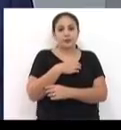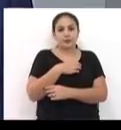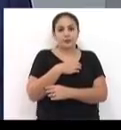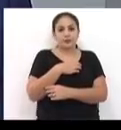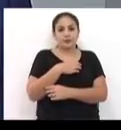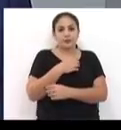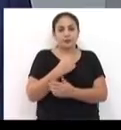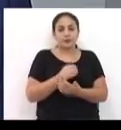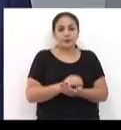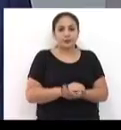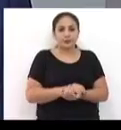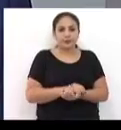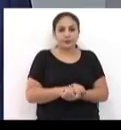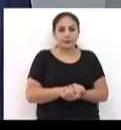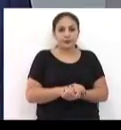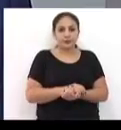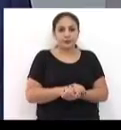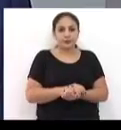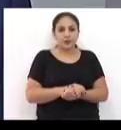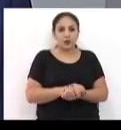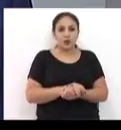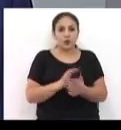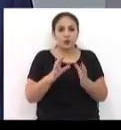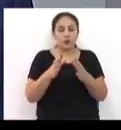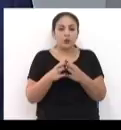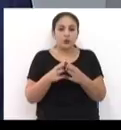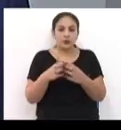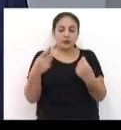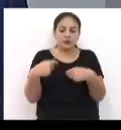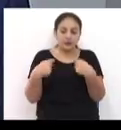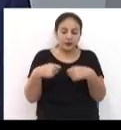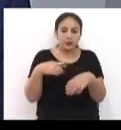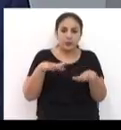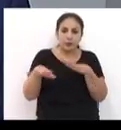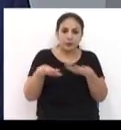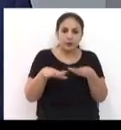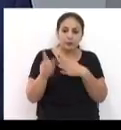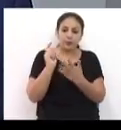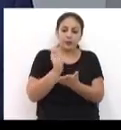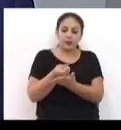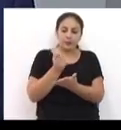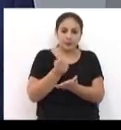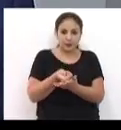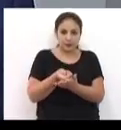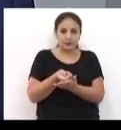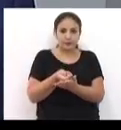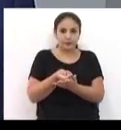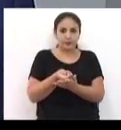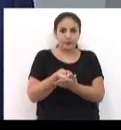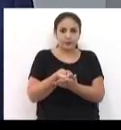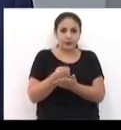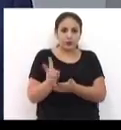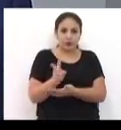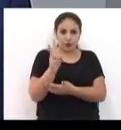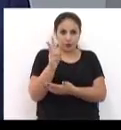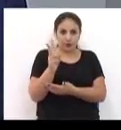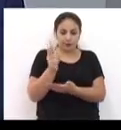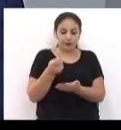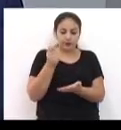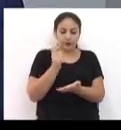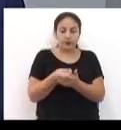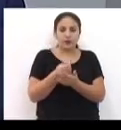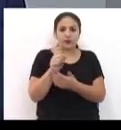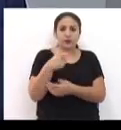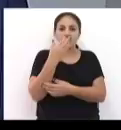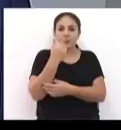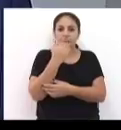casa, o montante necessário para viabilizar o pagamento integral do Vale Alimentação